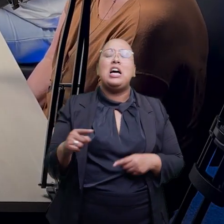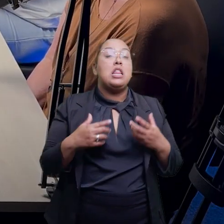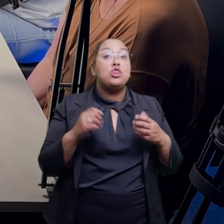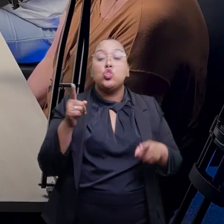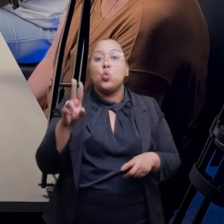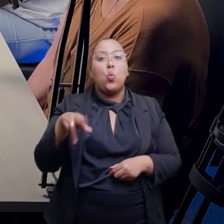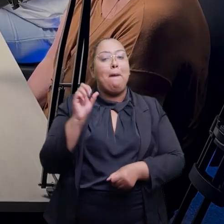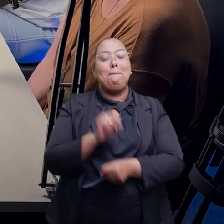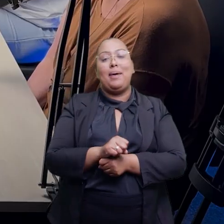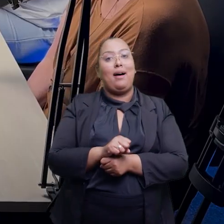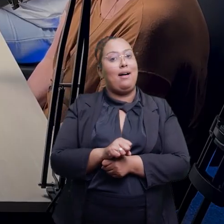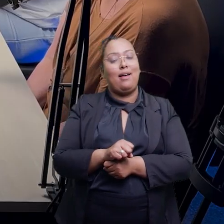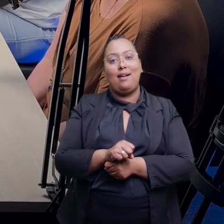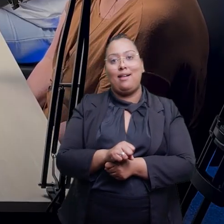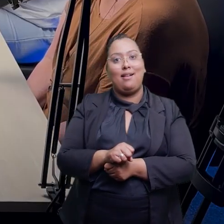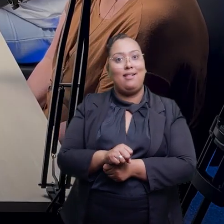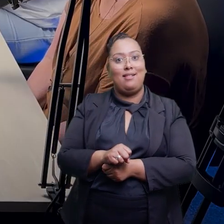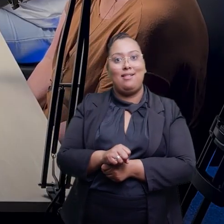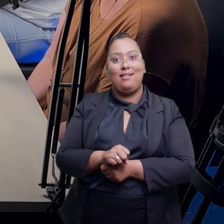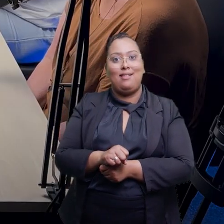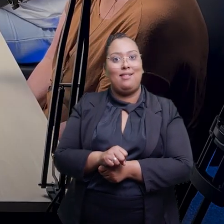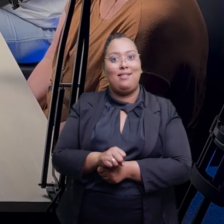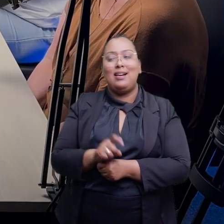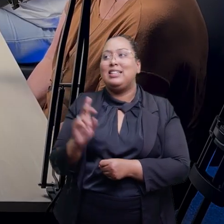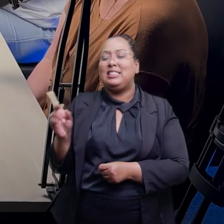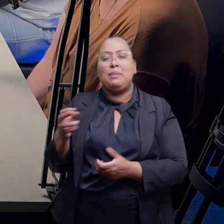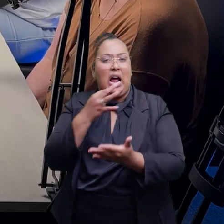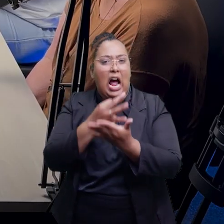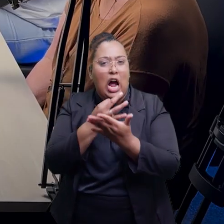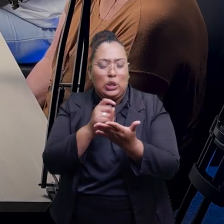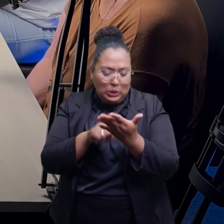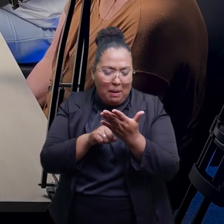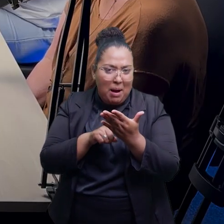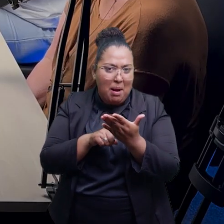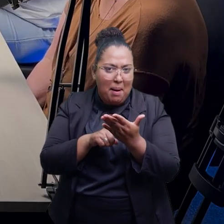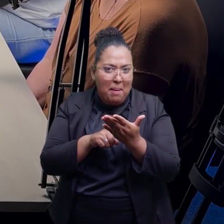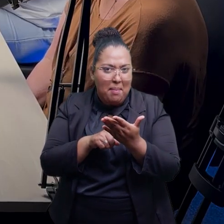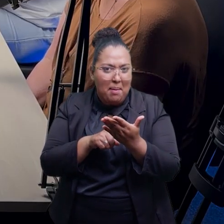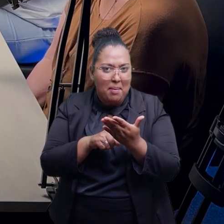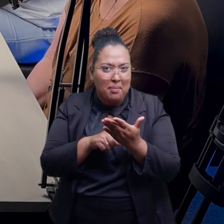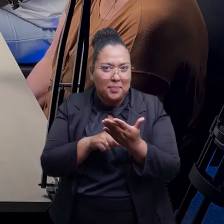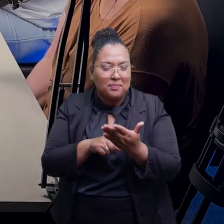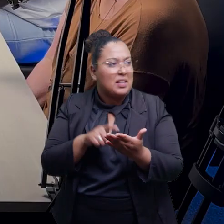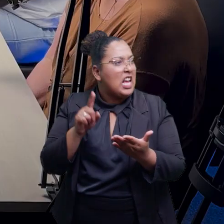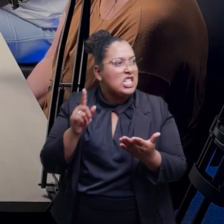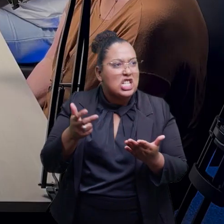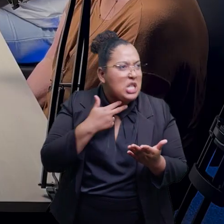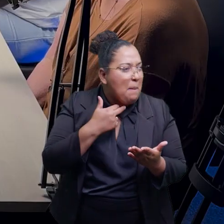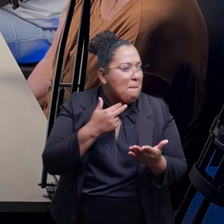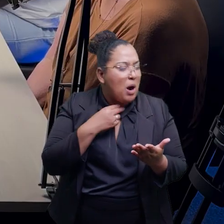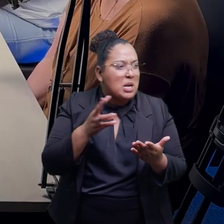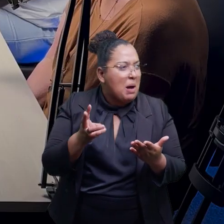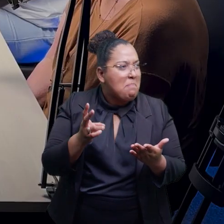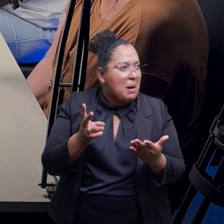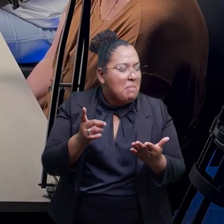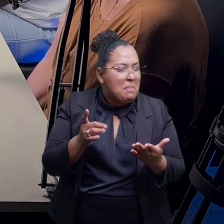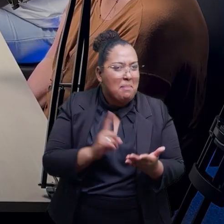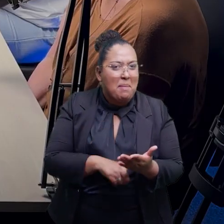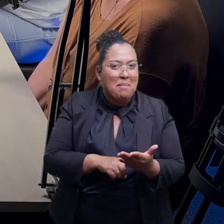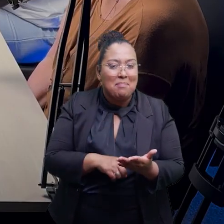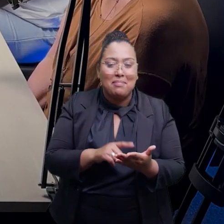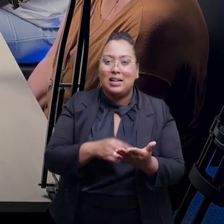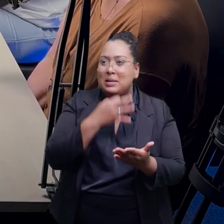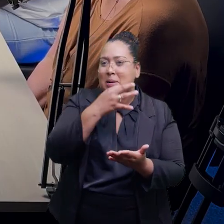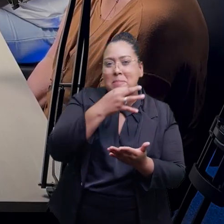falo. Que ela manda os áudios assim, fala assim, não, isso aqui não pode, isso aqui... E assim, uma